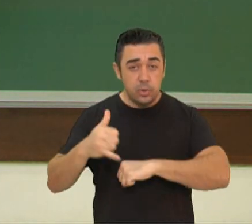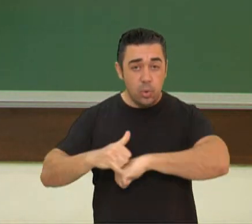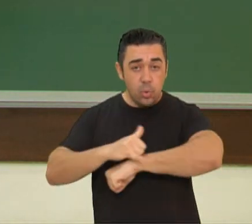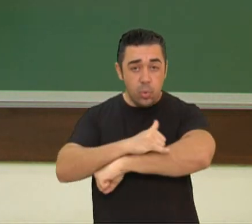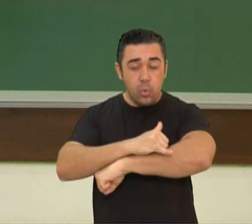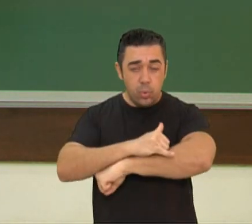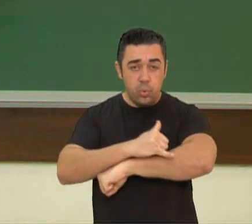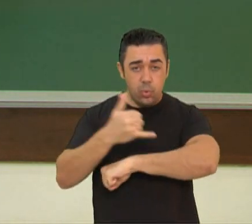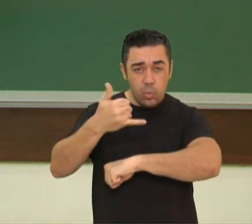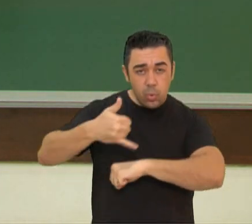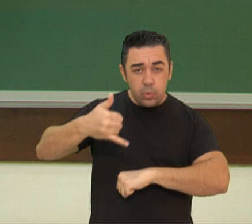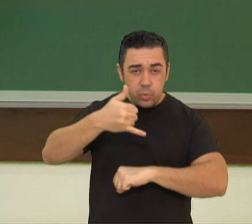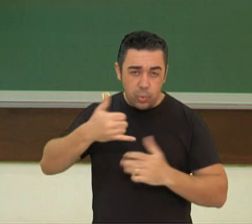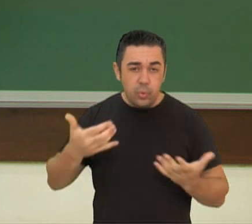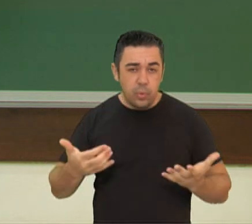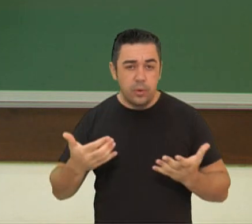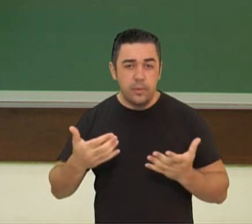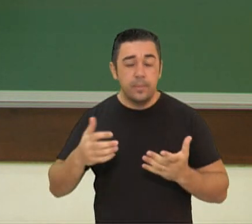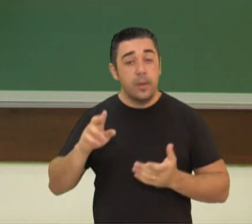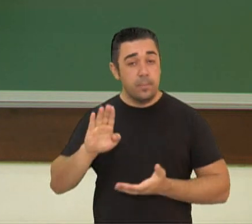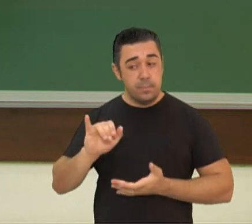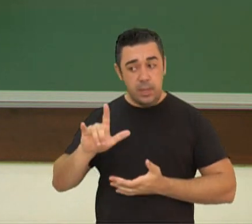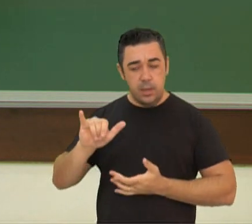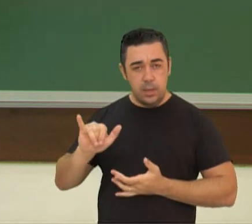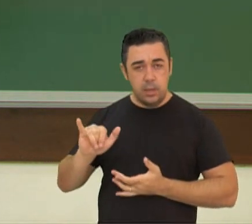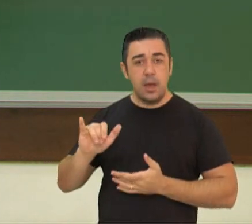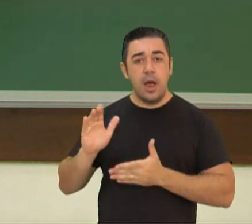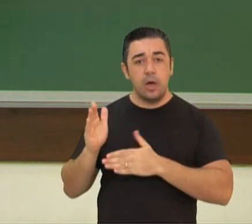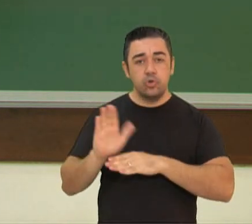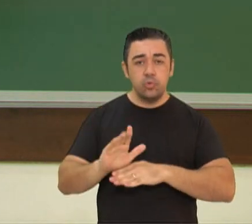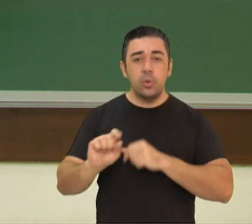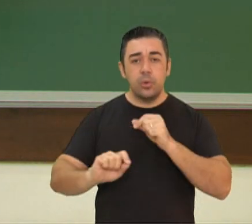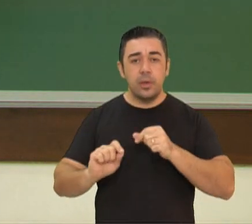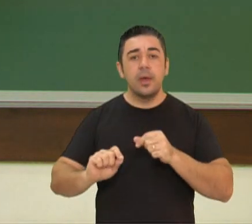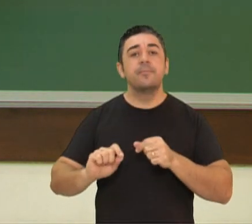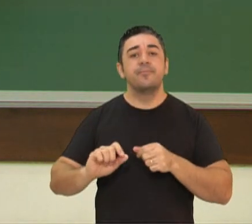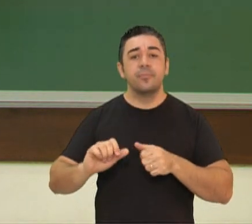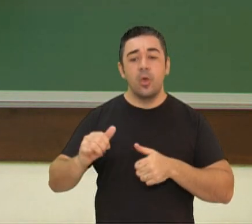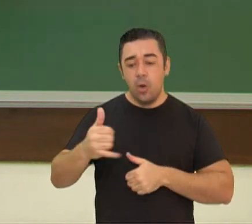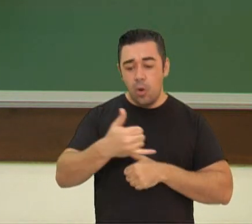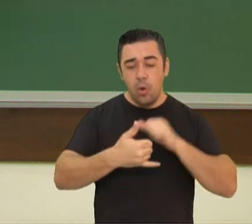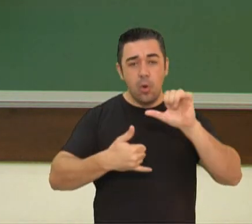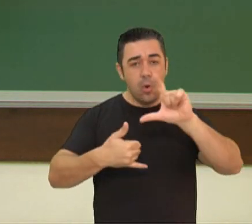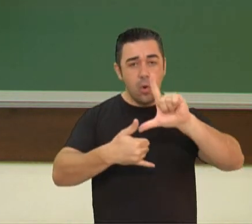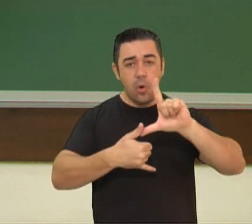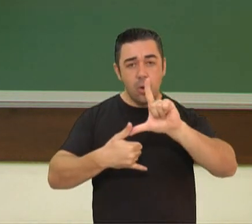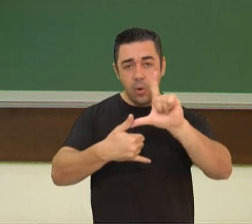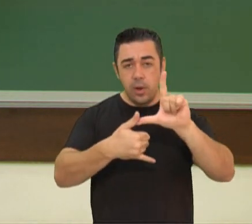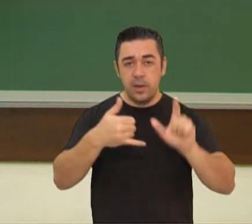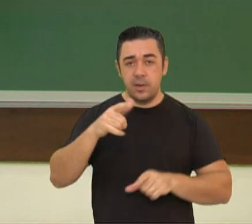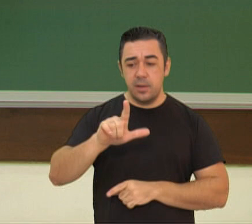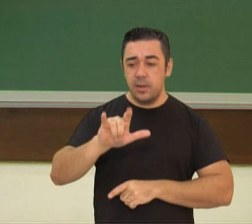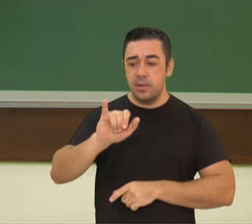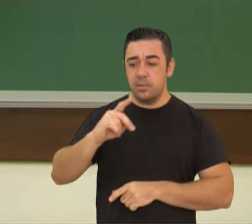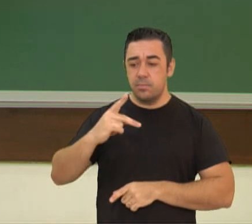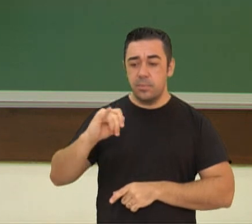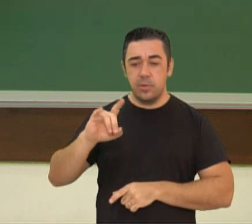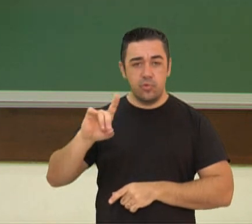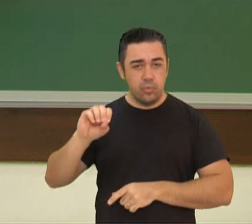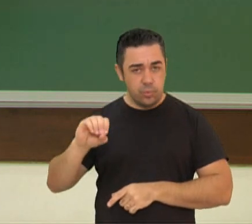digestão, tá? Então a bile vai agir nos lipídios. Já o suco pancreático, ele vai